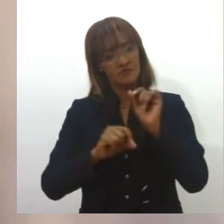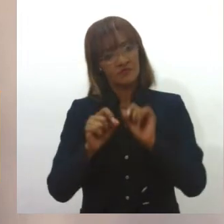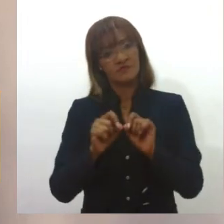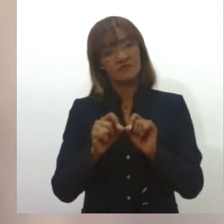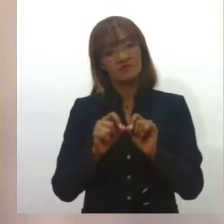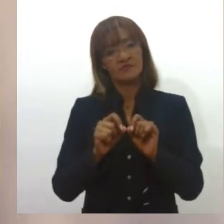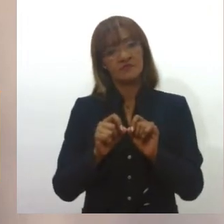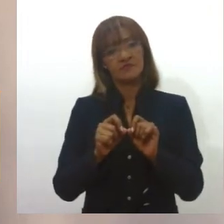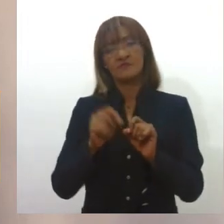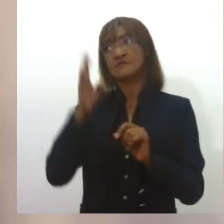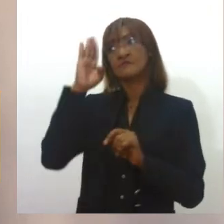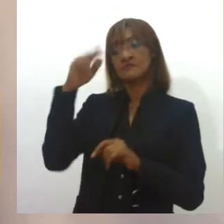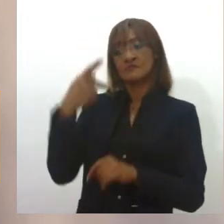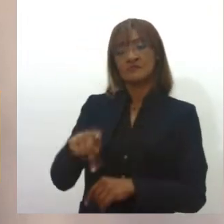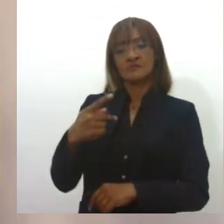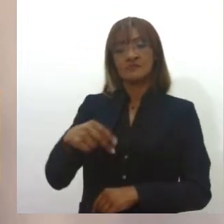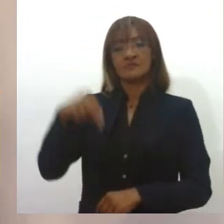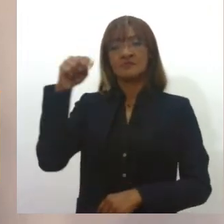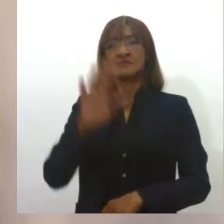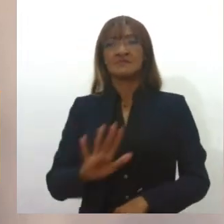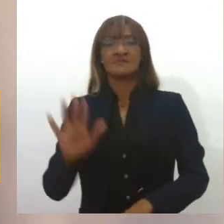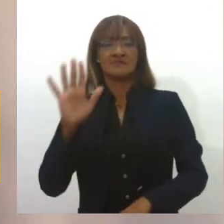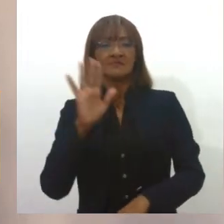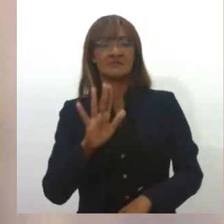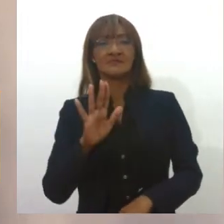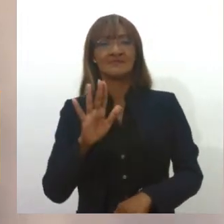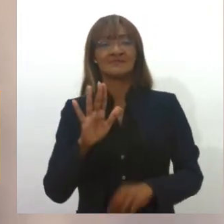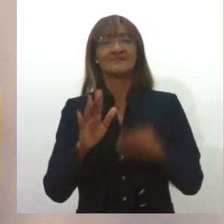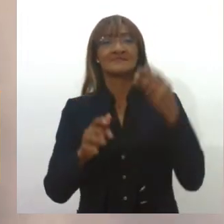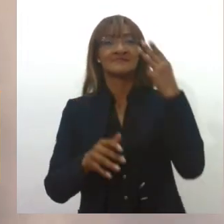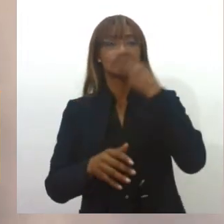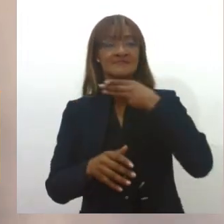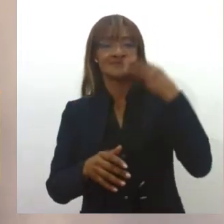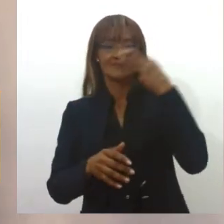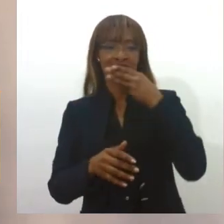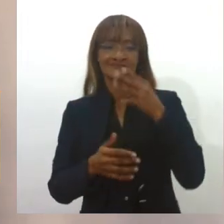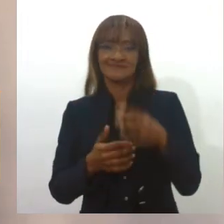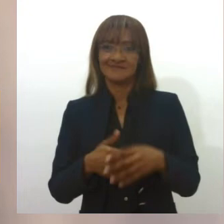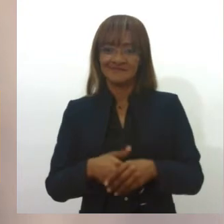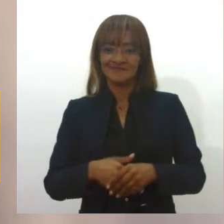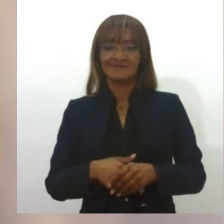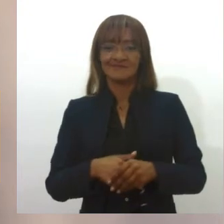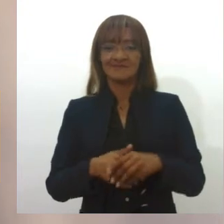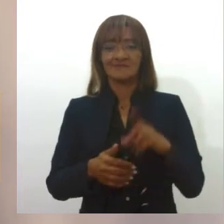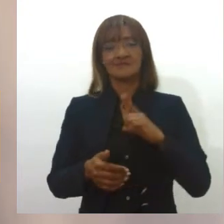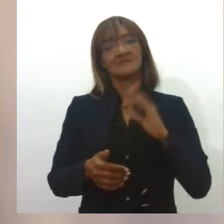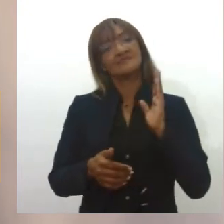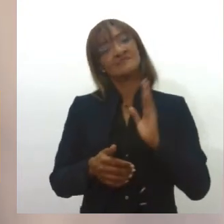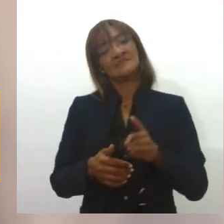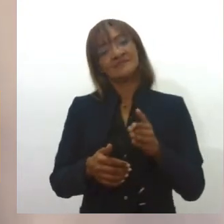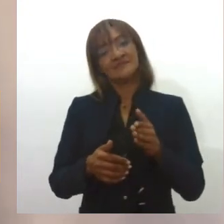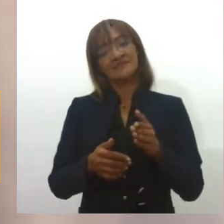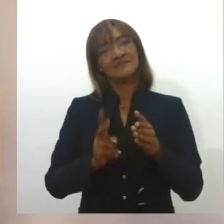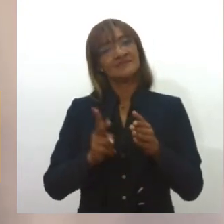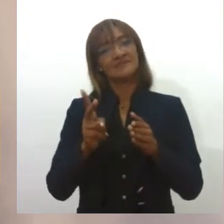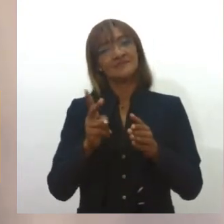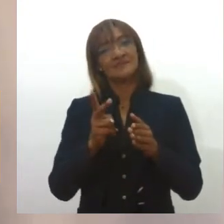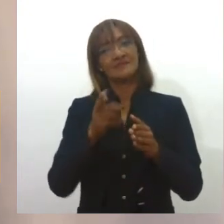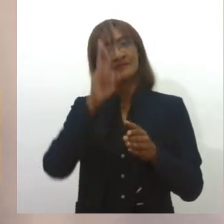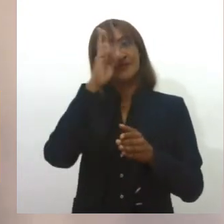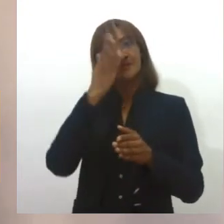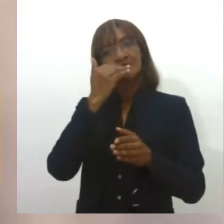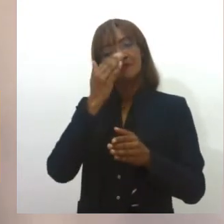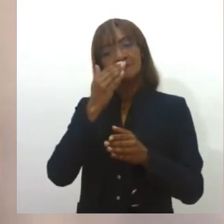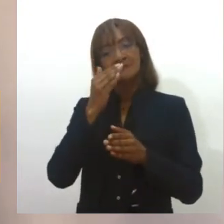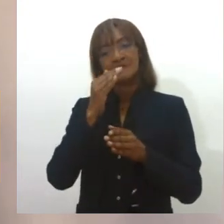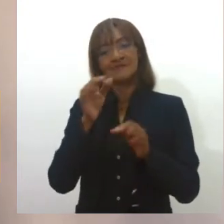principalmente aqui no Nordeste, onde o doce faz parte até do cardápio, né? A sobremesa do almoço, né? Nós somos